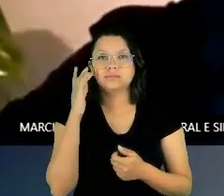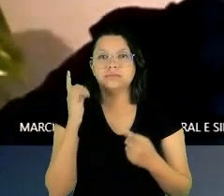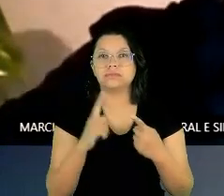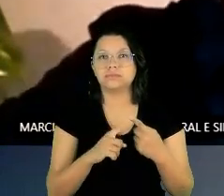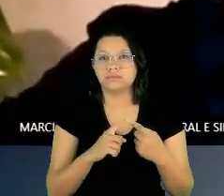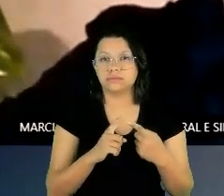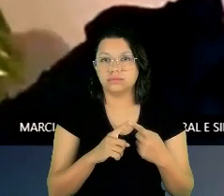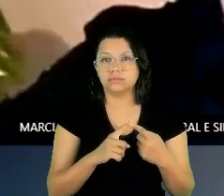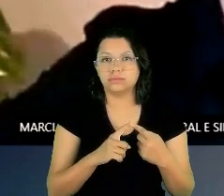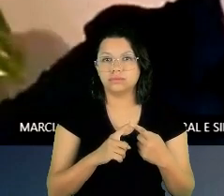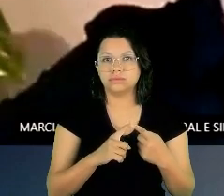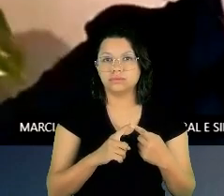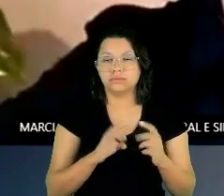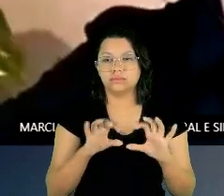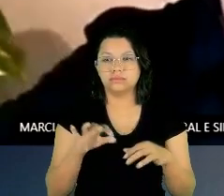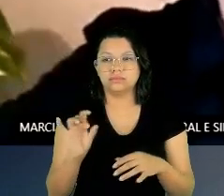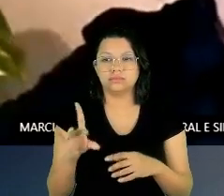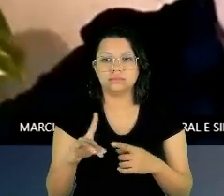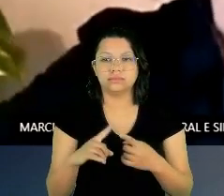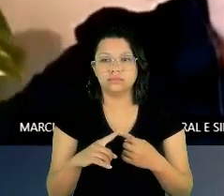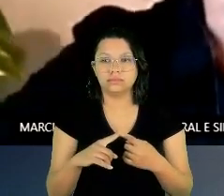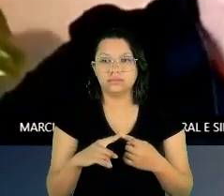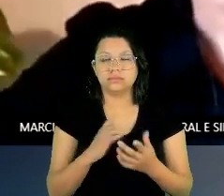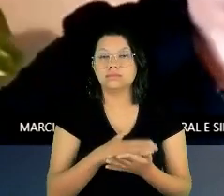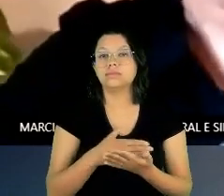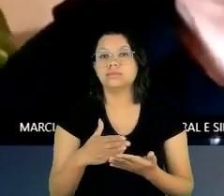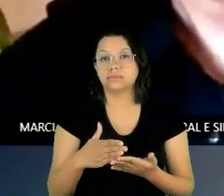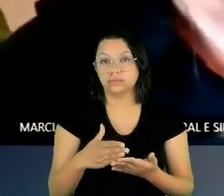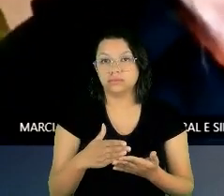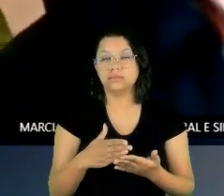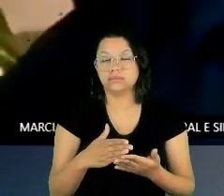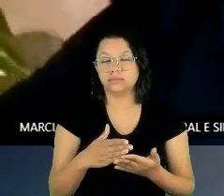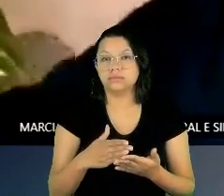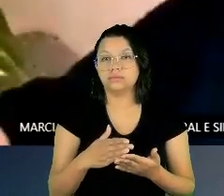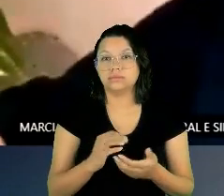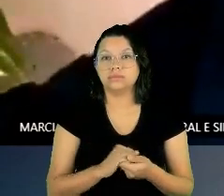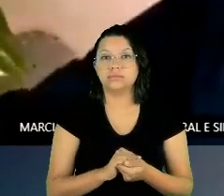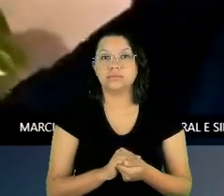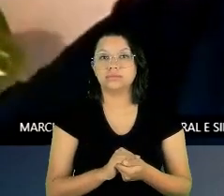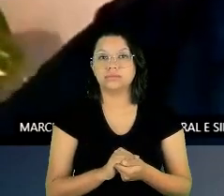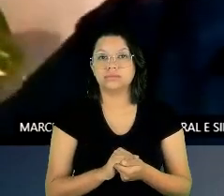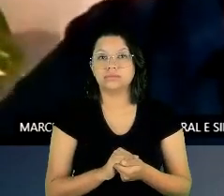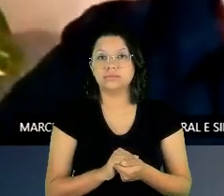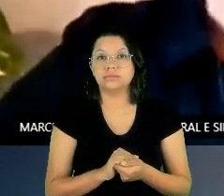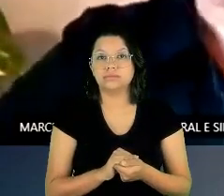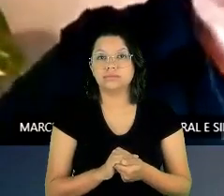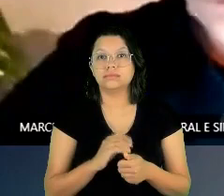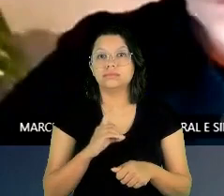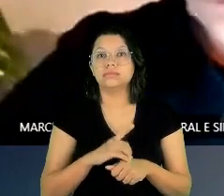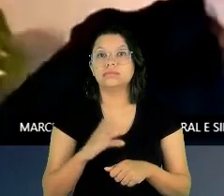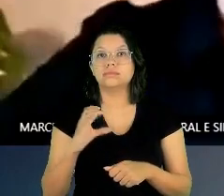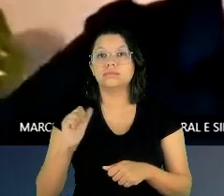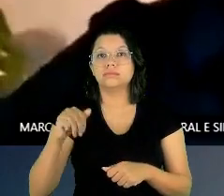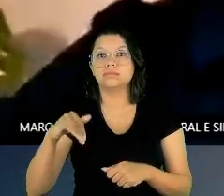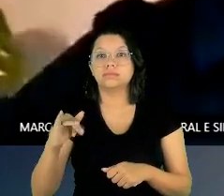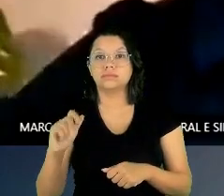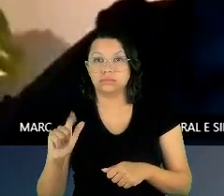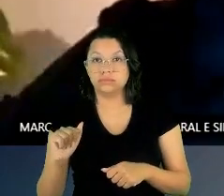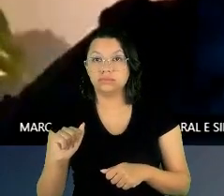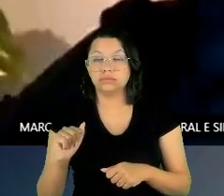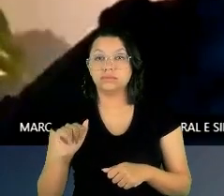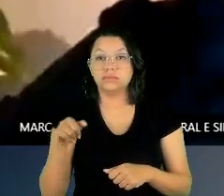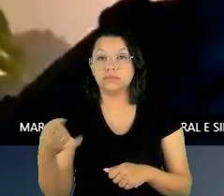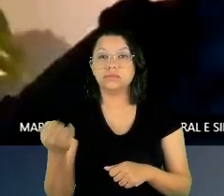Acho que esse é o primeiro tópico, assim, só para dar uma introdução. Doutora Camila, eu